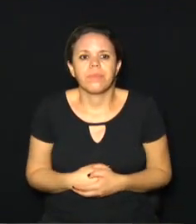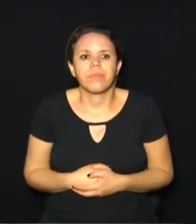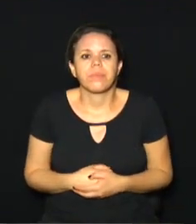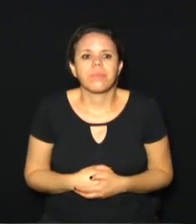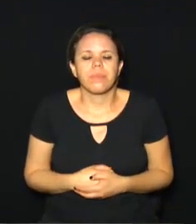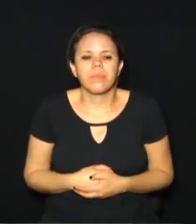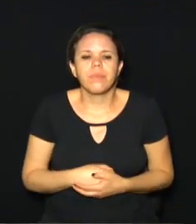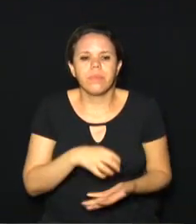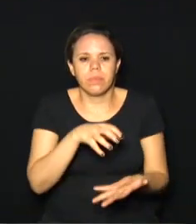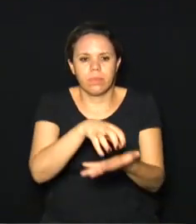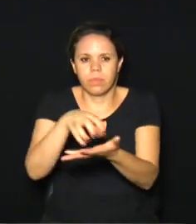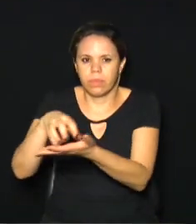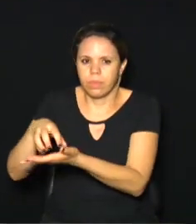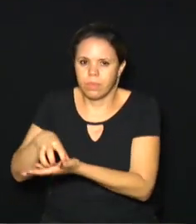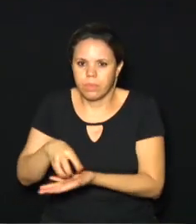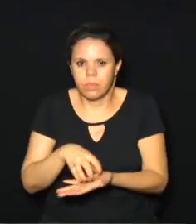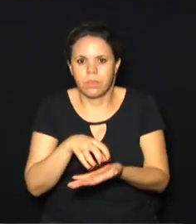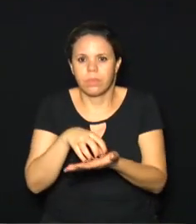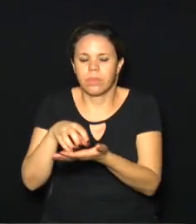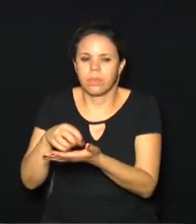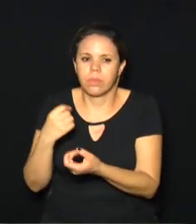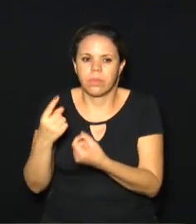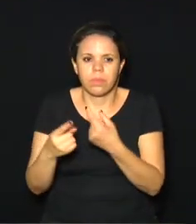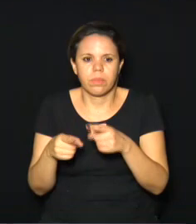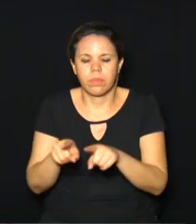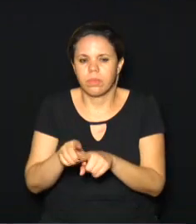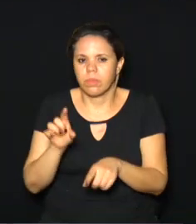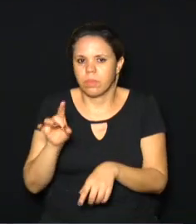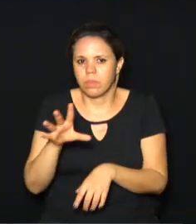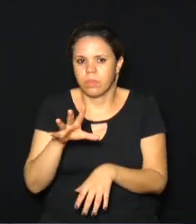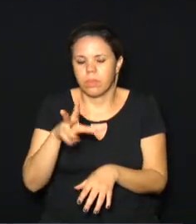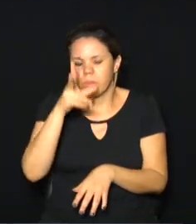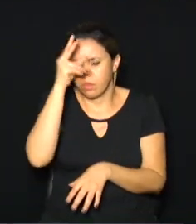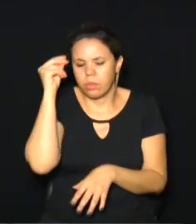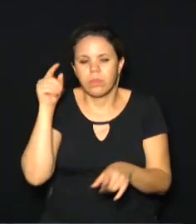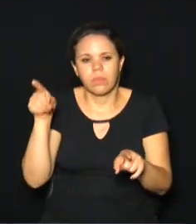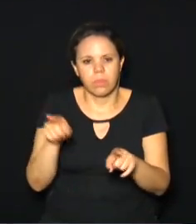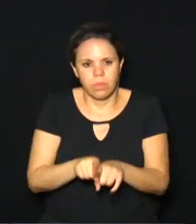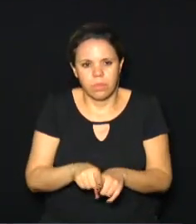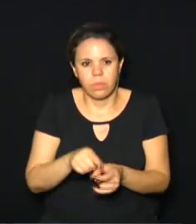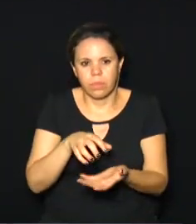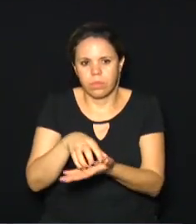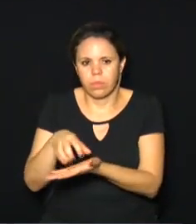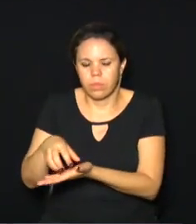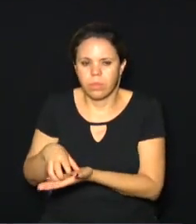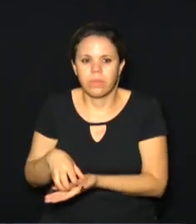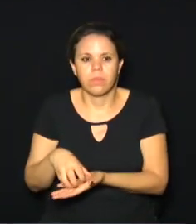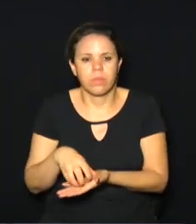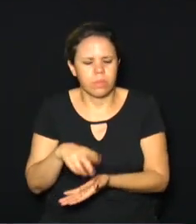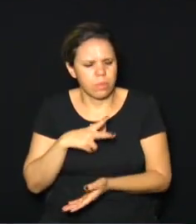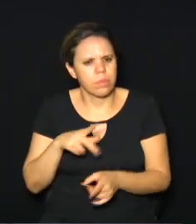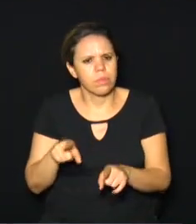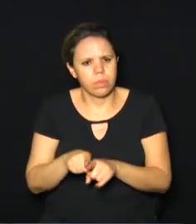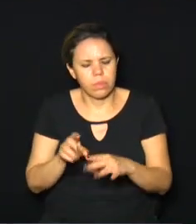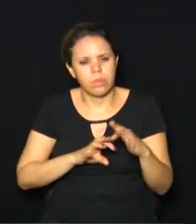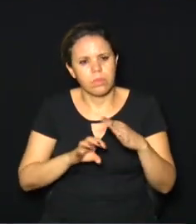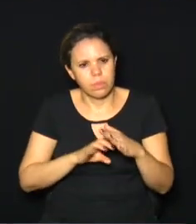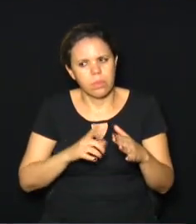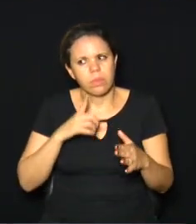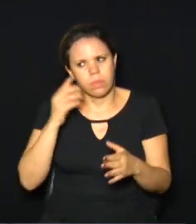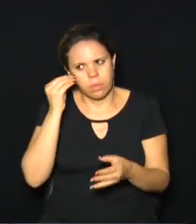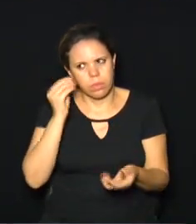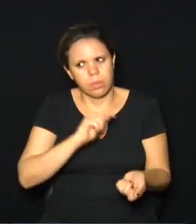alguns setores e algumas, não só no setor público, mas em outros setores do setor privado, as pessoas estão tentando se